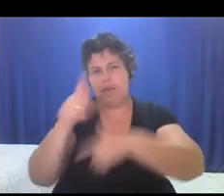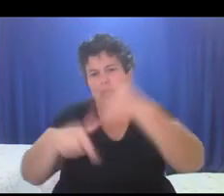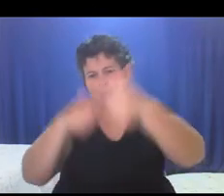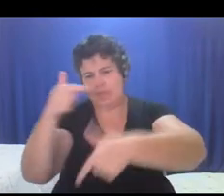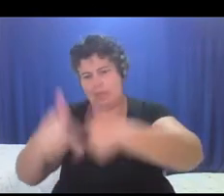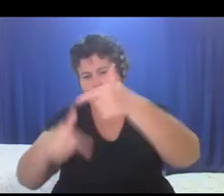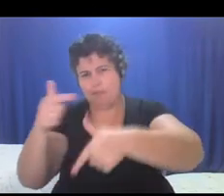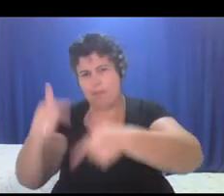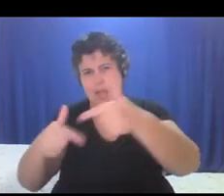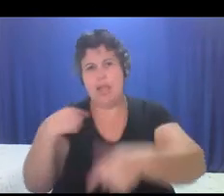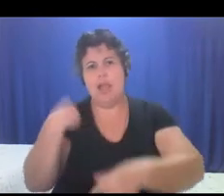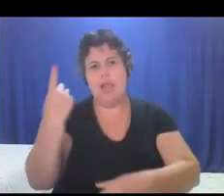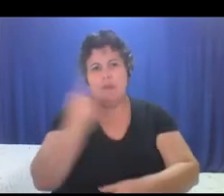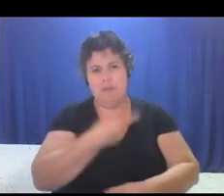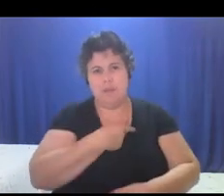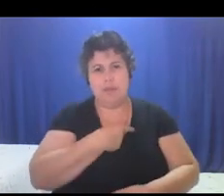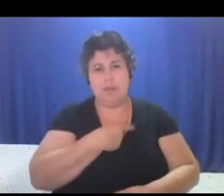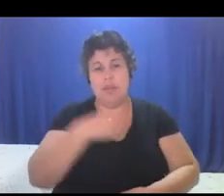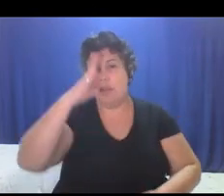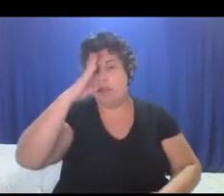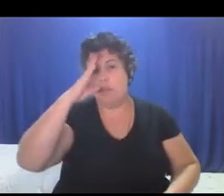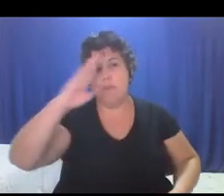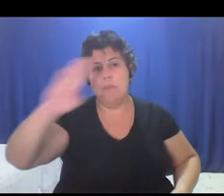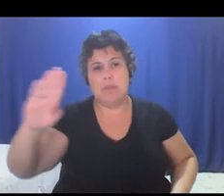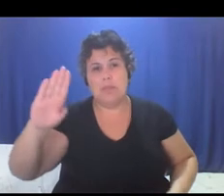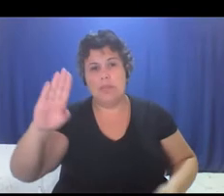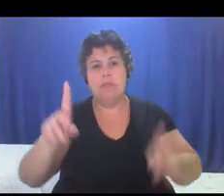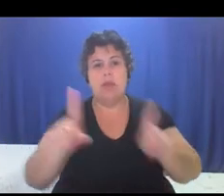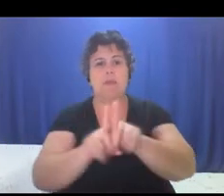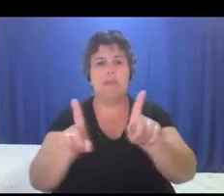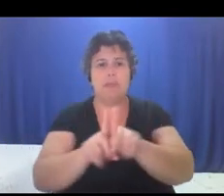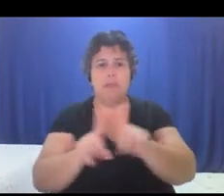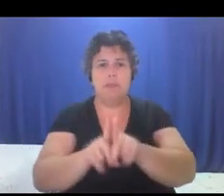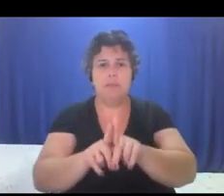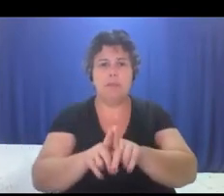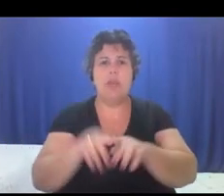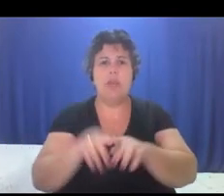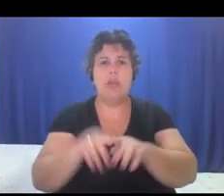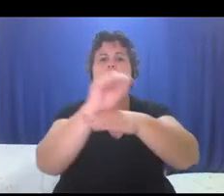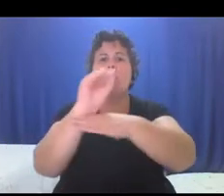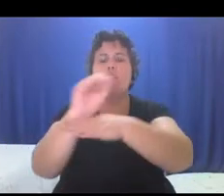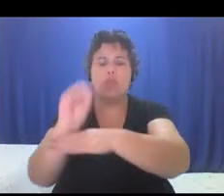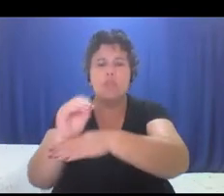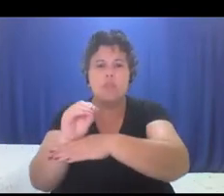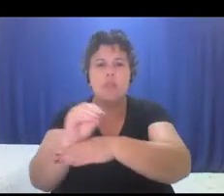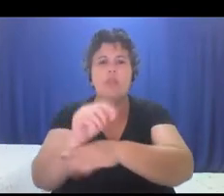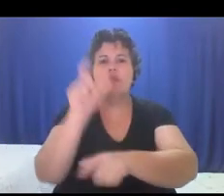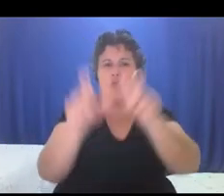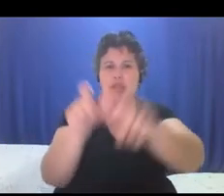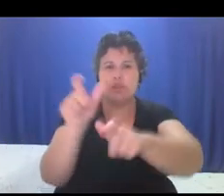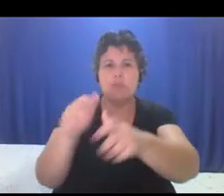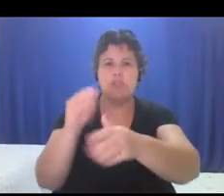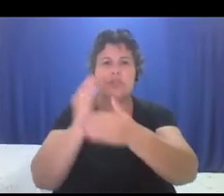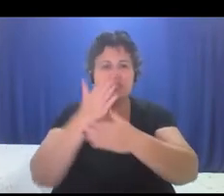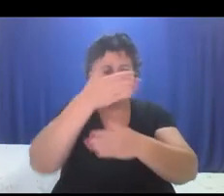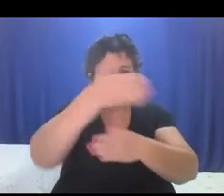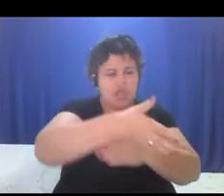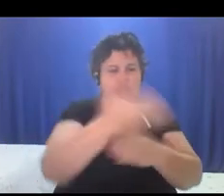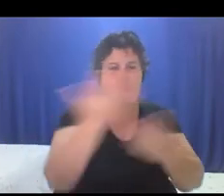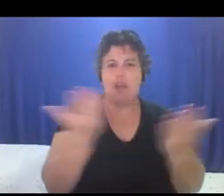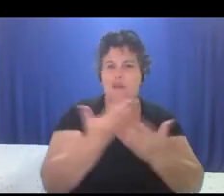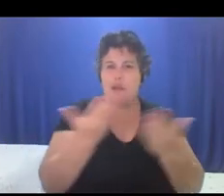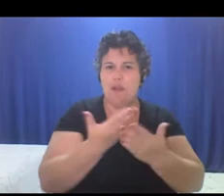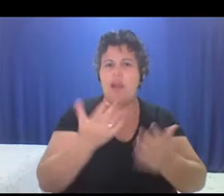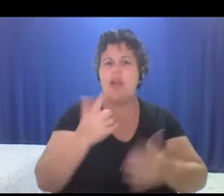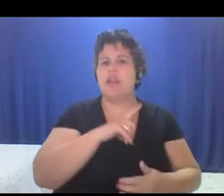e principalmente trazendo, cuidando de quem chegou, cuidando de quem está aqui. Para que tenha também essa experiência